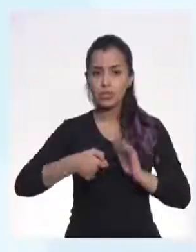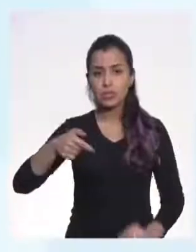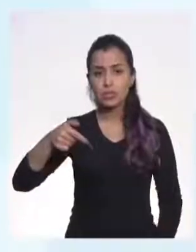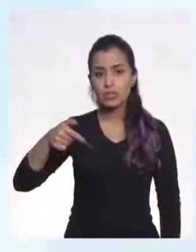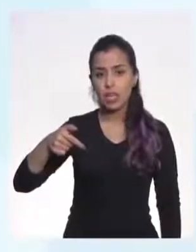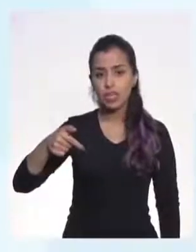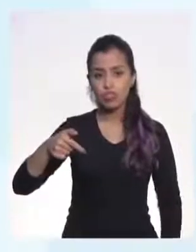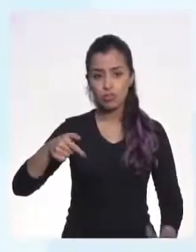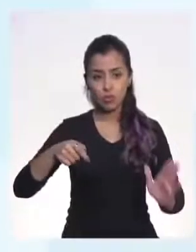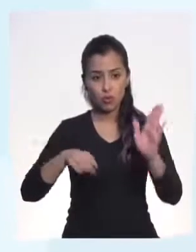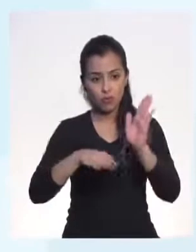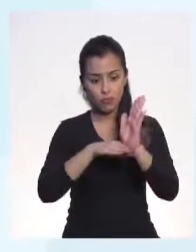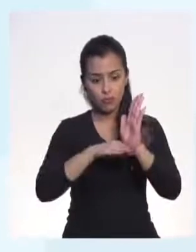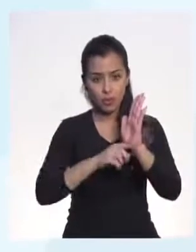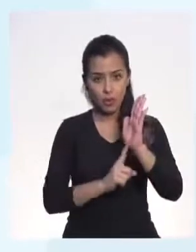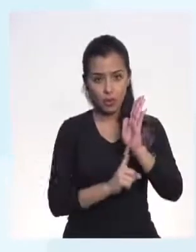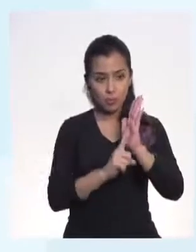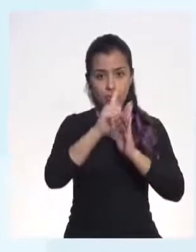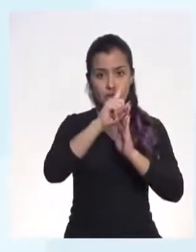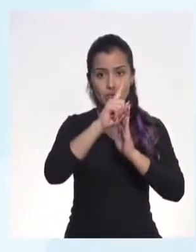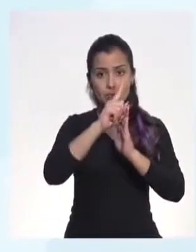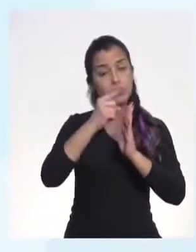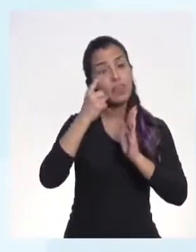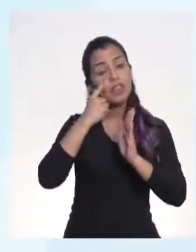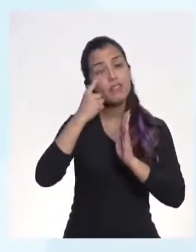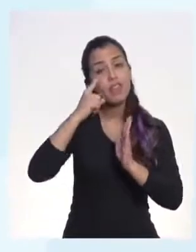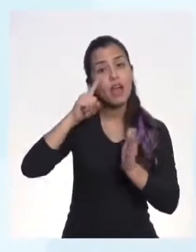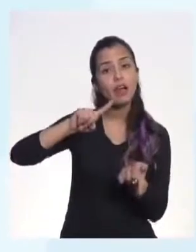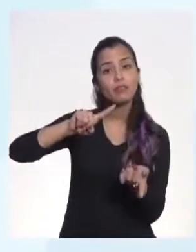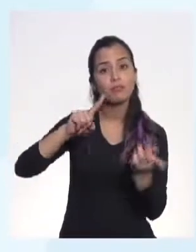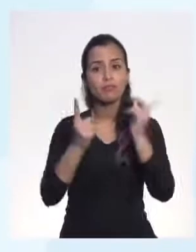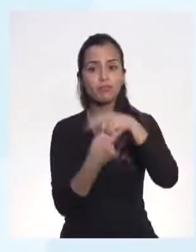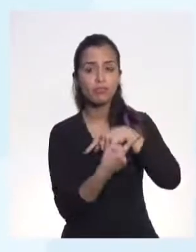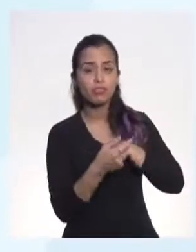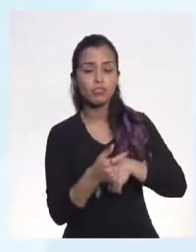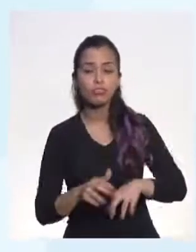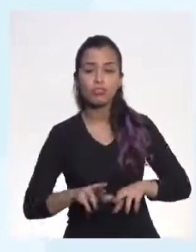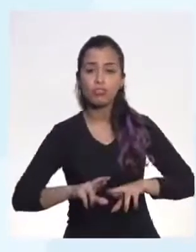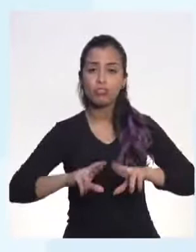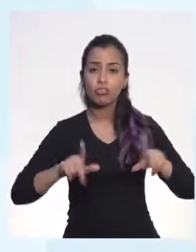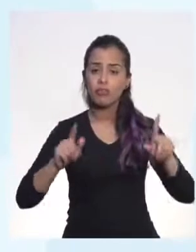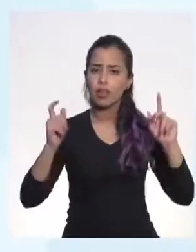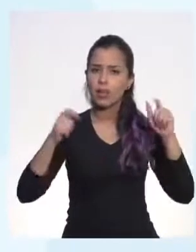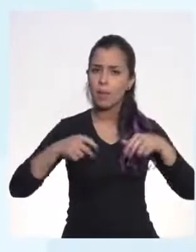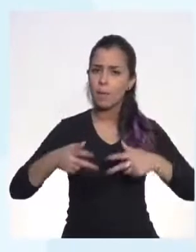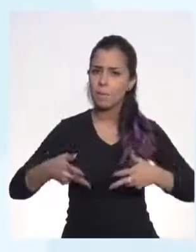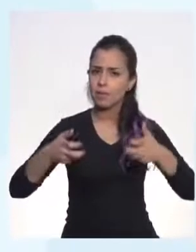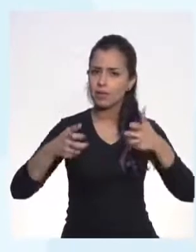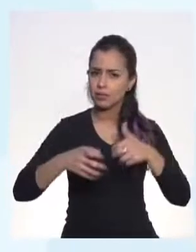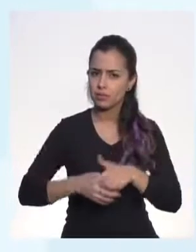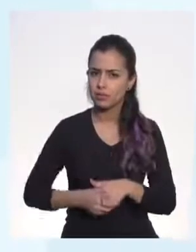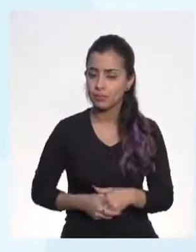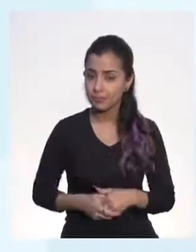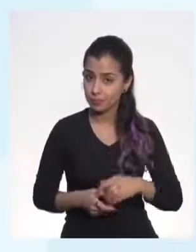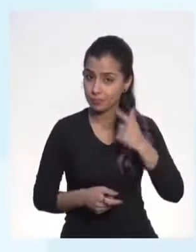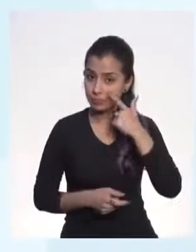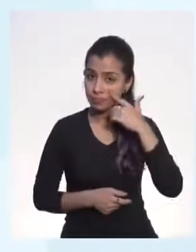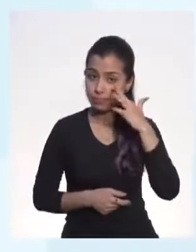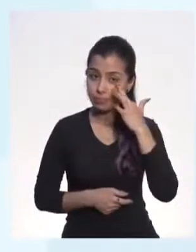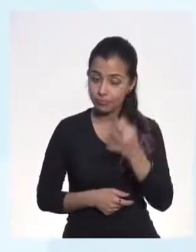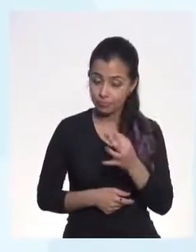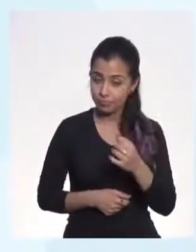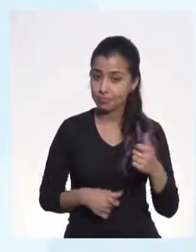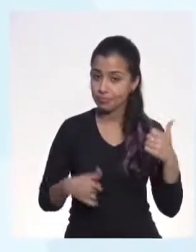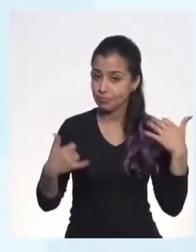e Descreva as alterações de enredo que você conseguiu perceber Aí presta atenção Dani olha só é uma